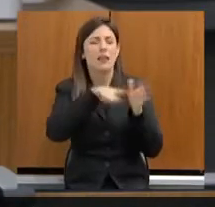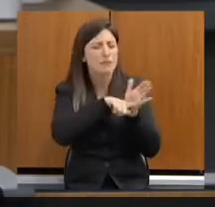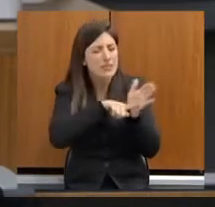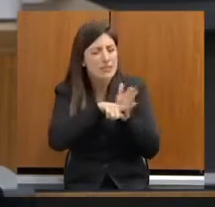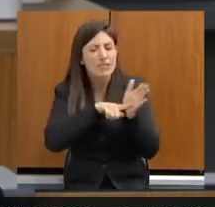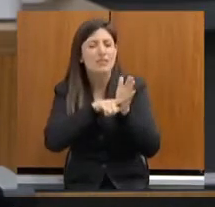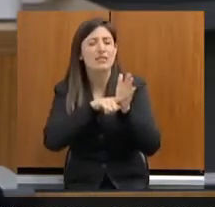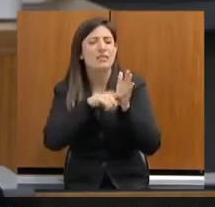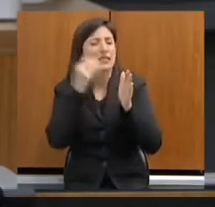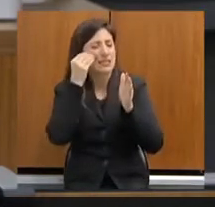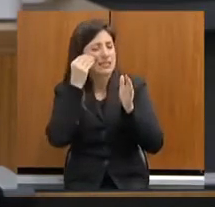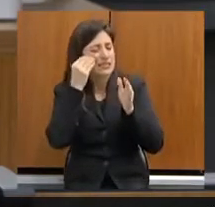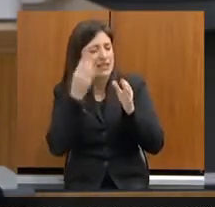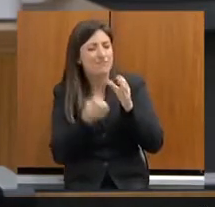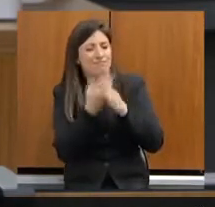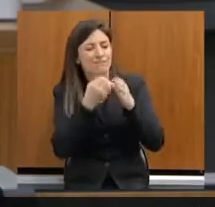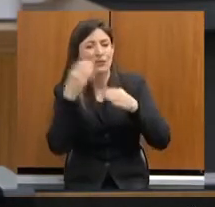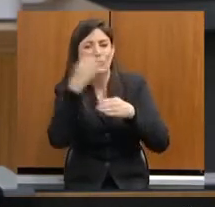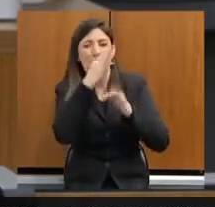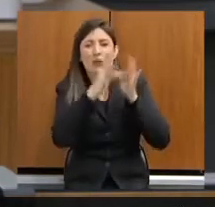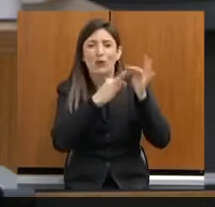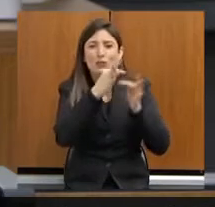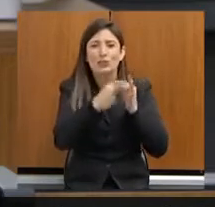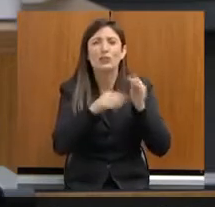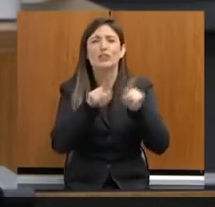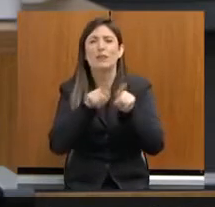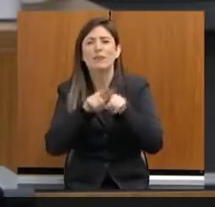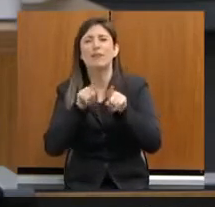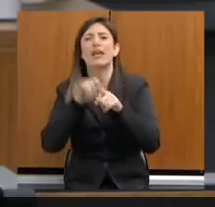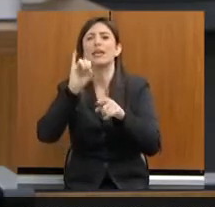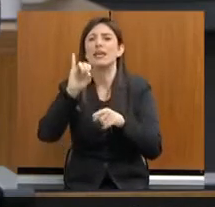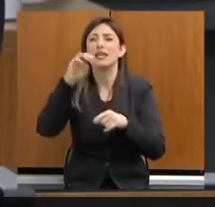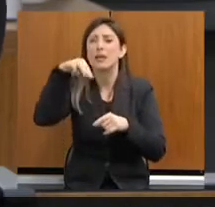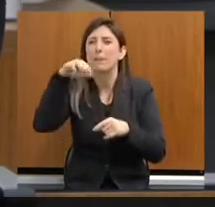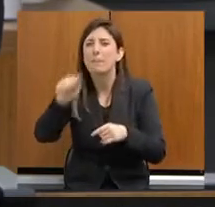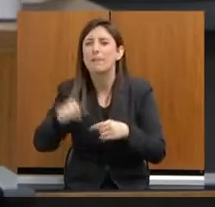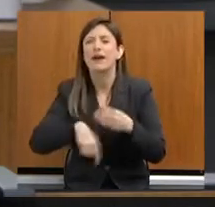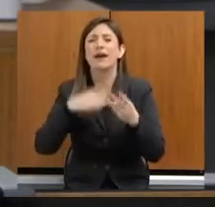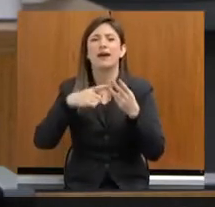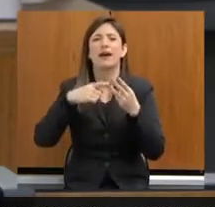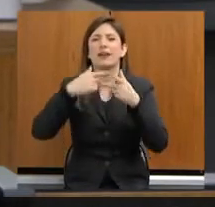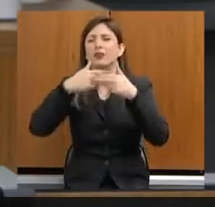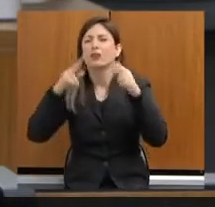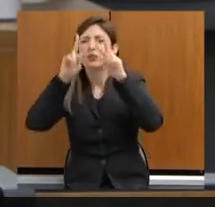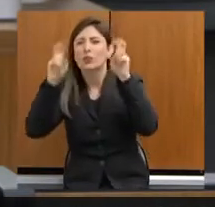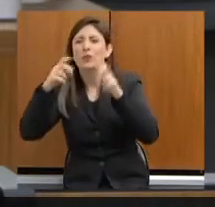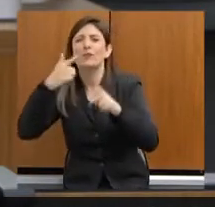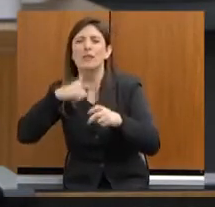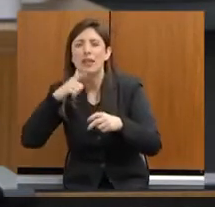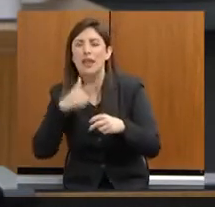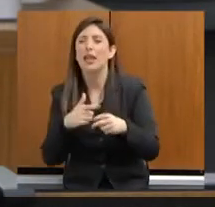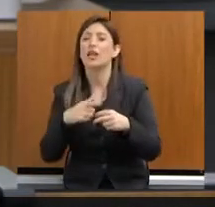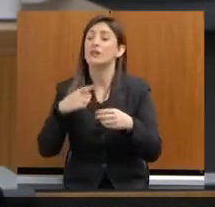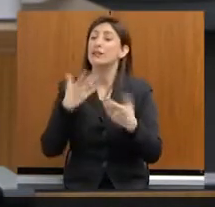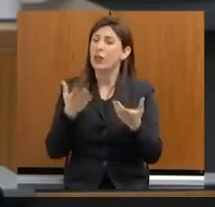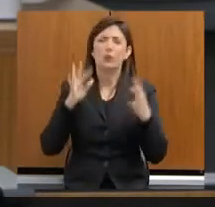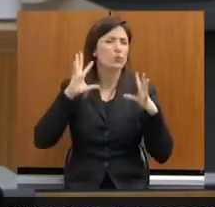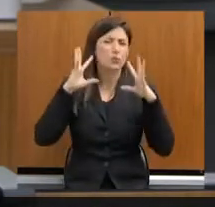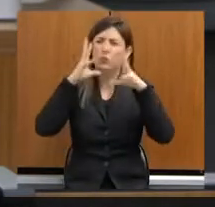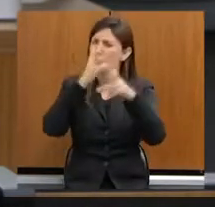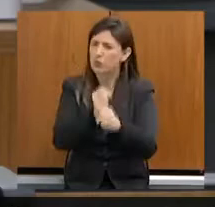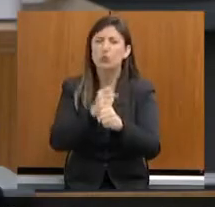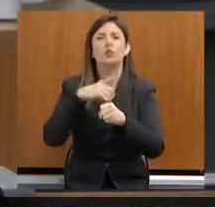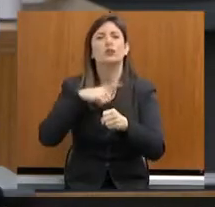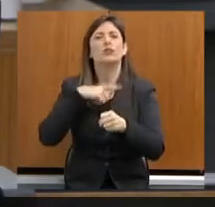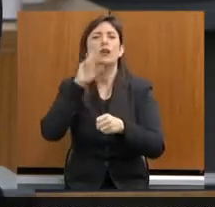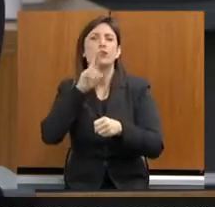questão queijo do ímã questão da Feitosa os resultados são muito positivos Então se fosse para me dar uma nota